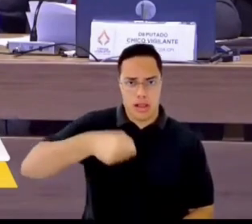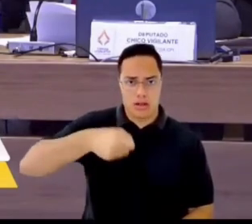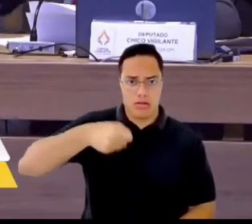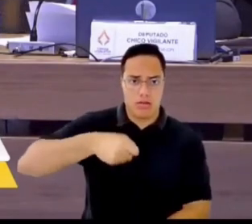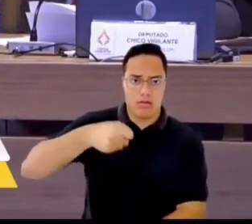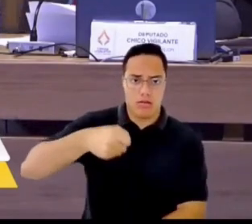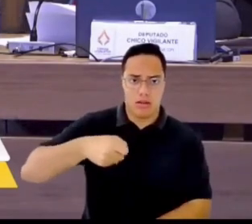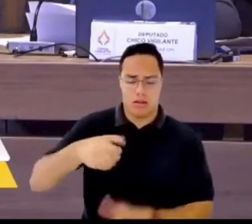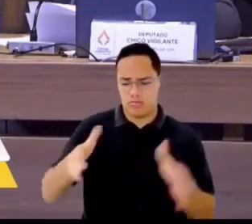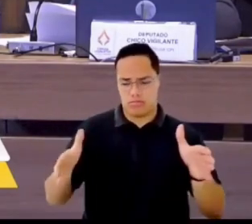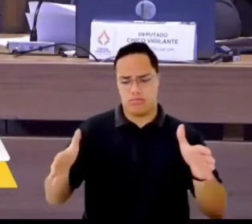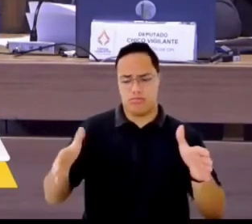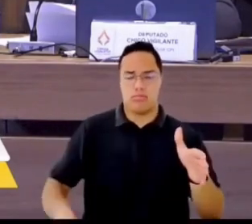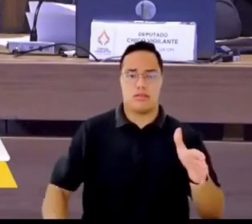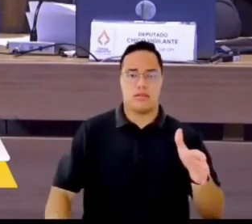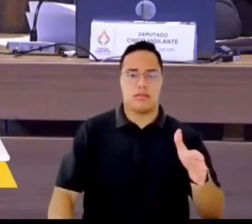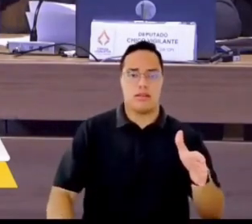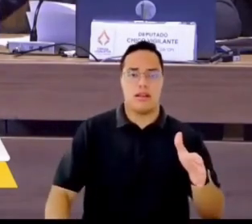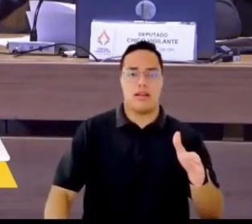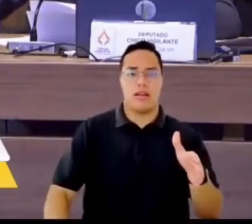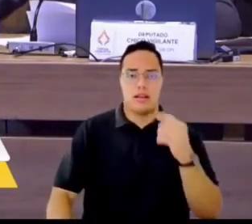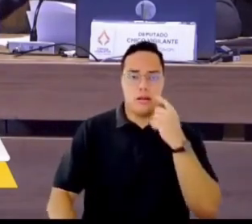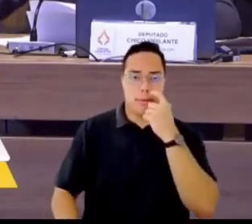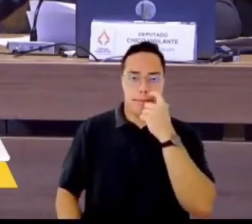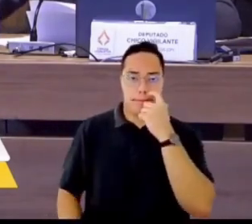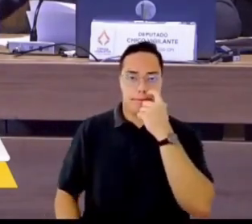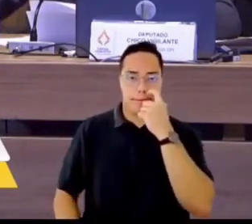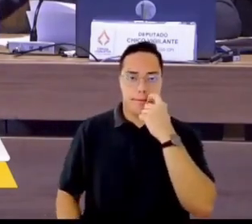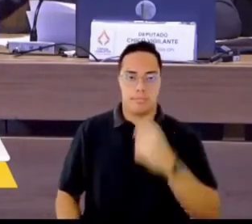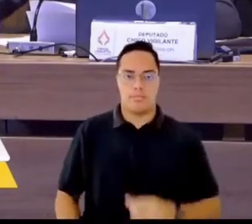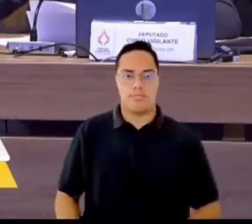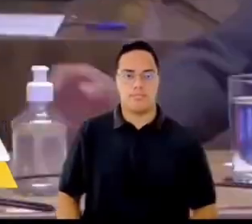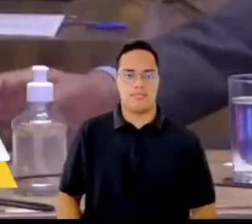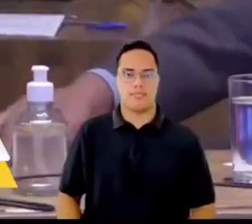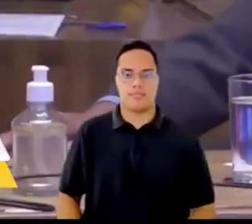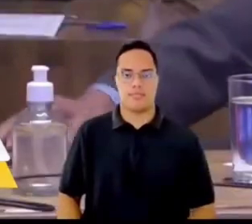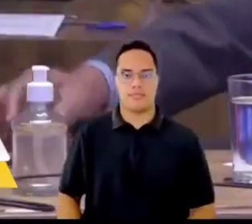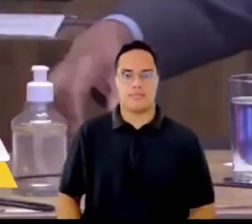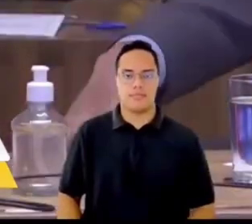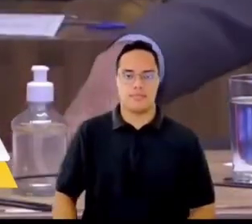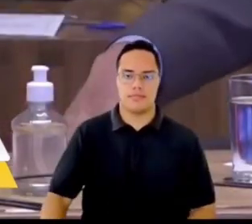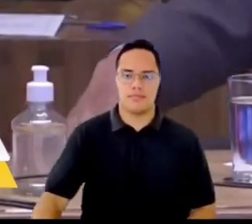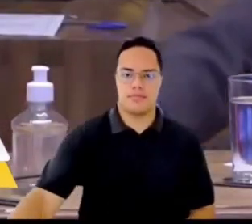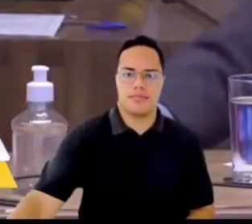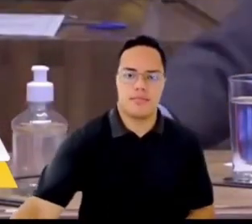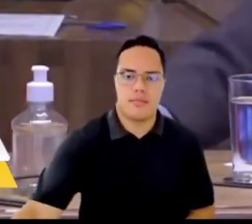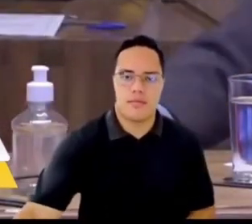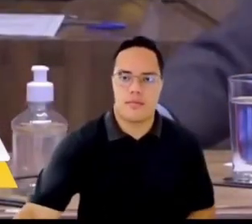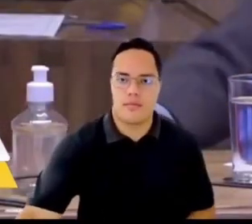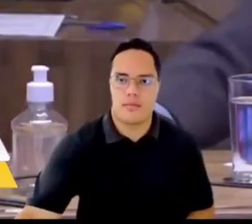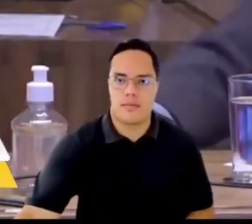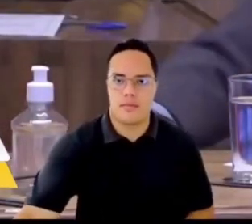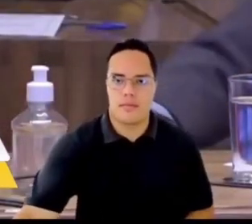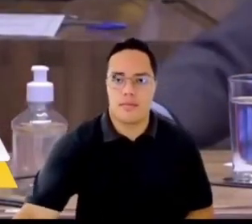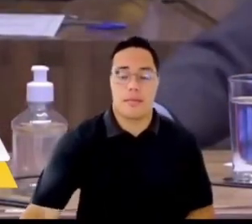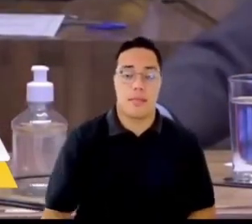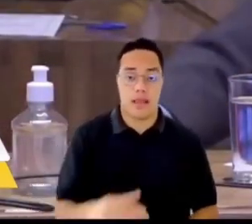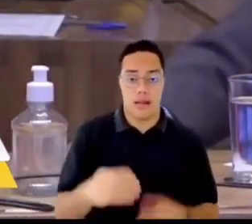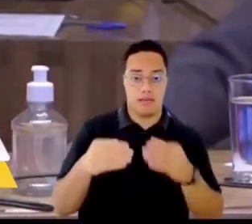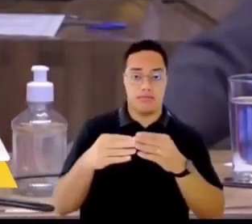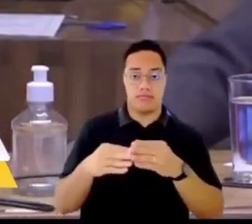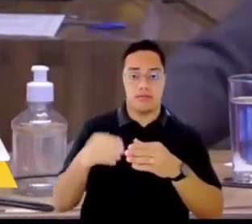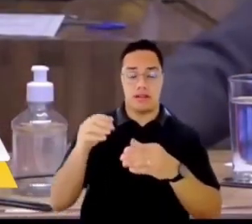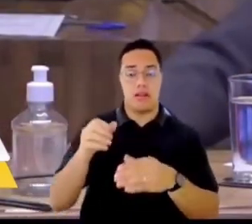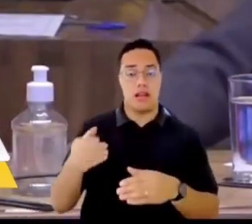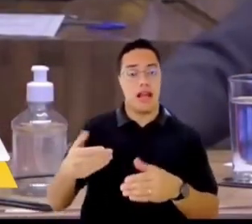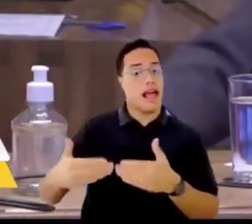largura. Lá no porta-mala do carro? No banco traseiro. No banco traseiro, não foi no porta-mala? Não, foi no banco traseiro. E